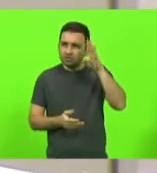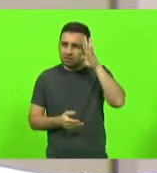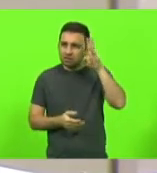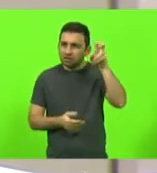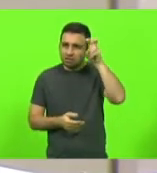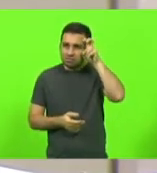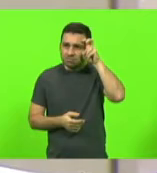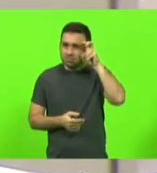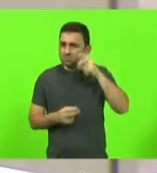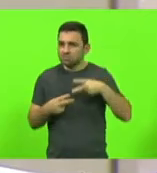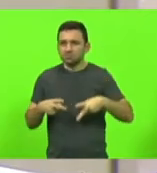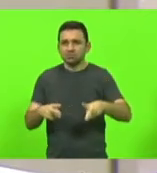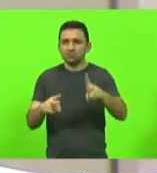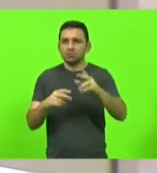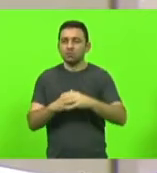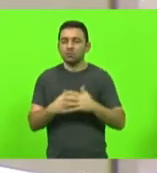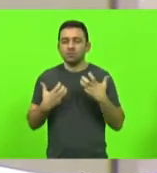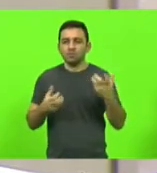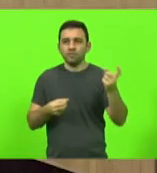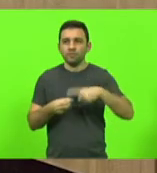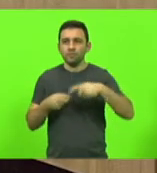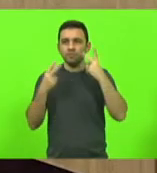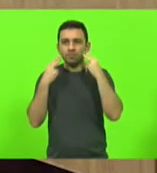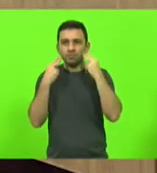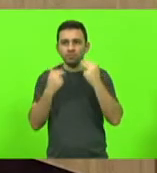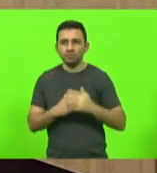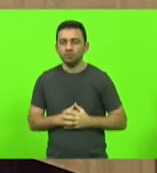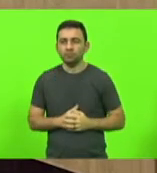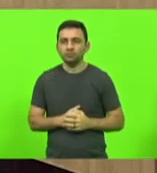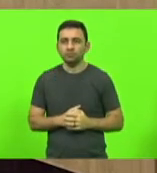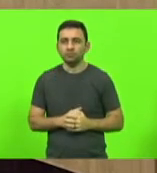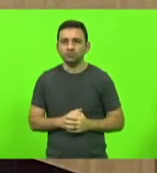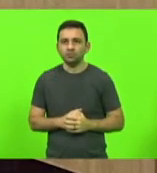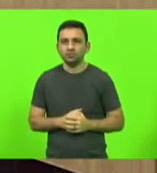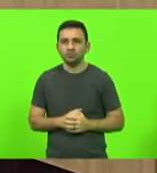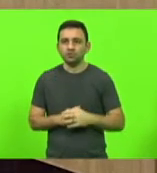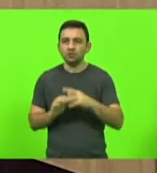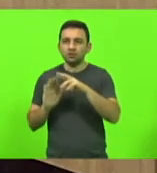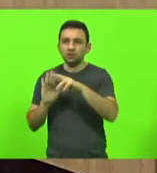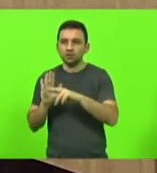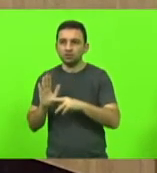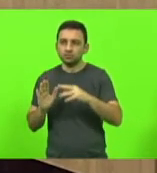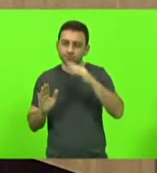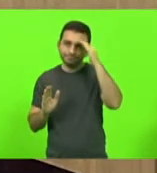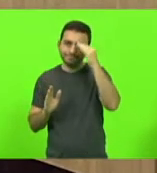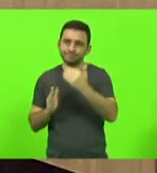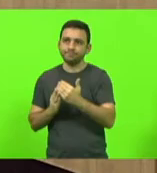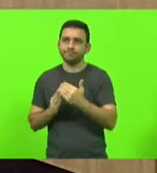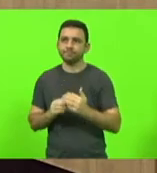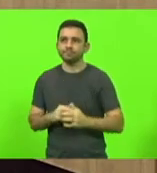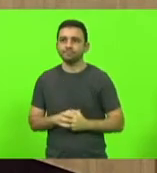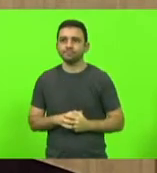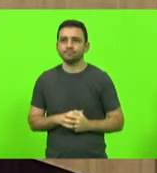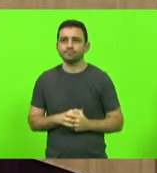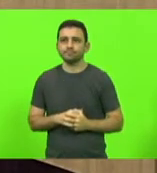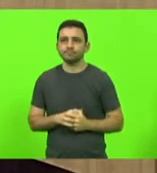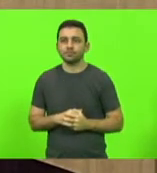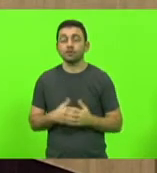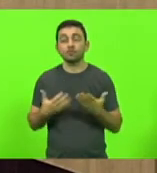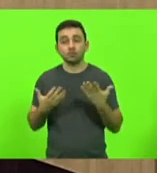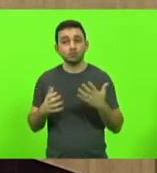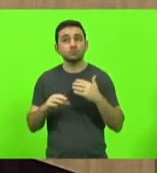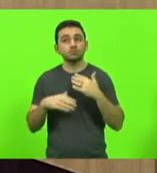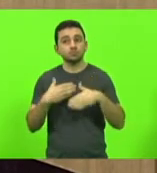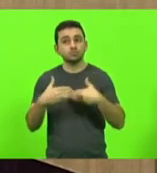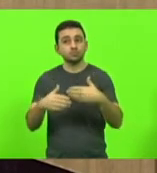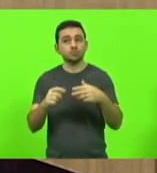o meu voto é para o retorno normal. Cumpra seu regimento, presidente. Eu tenho dois encaminhamentos e tenho